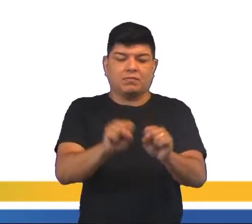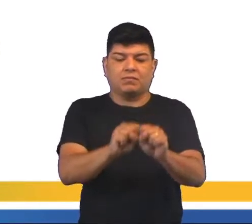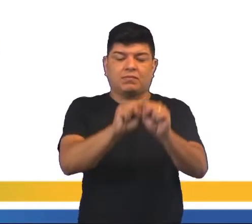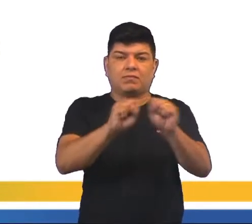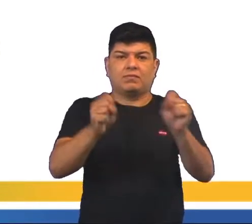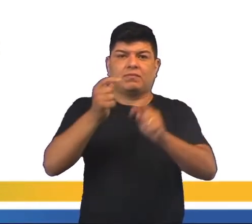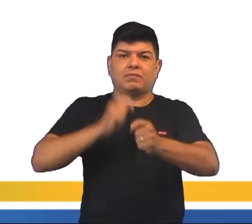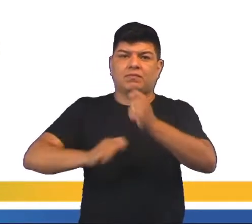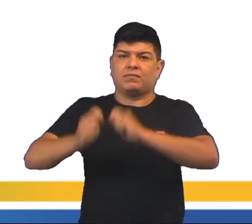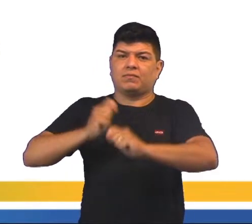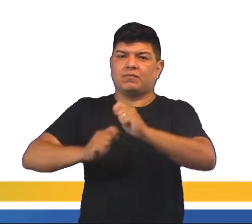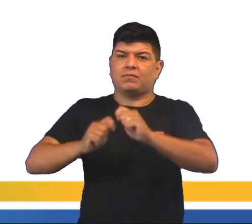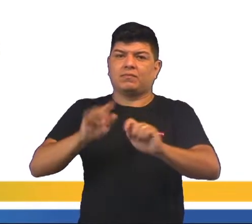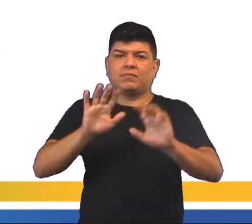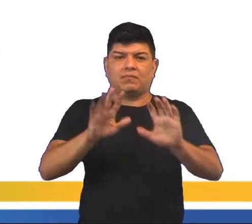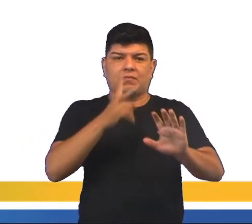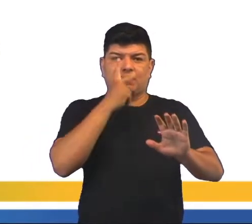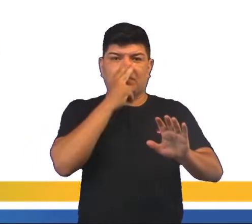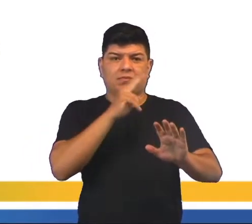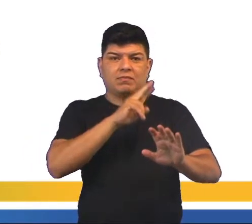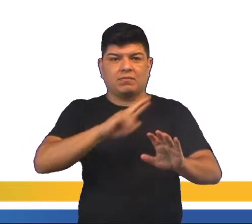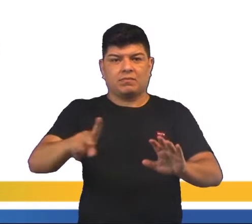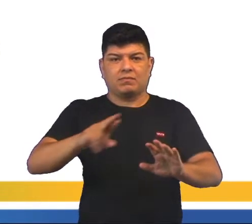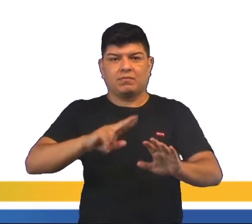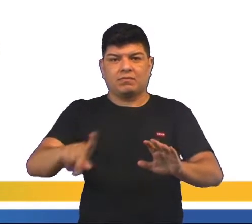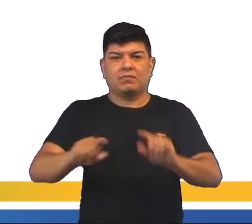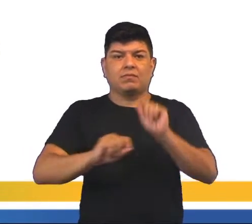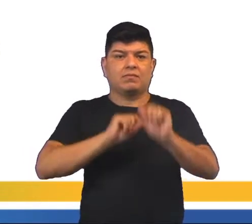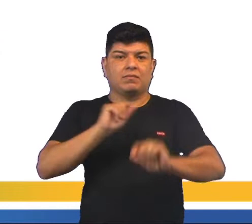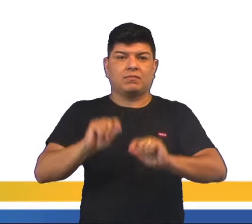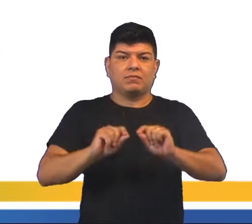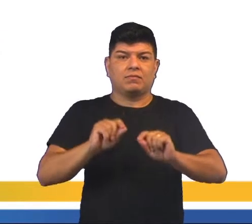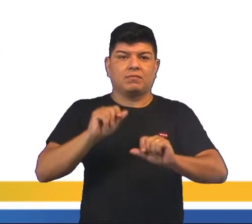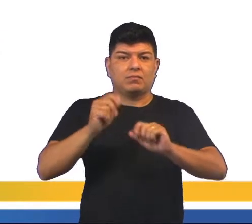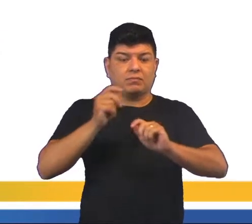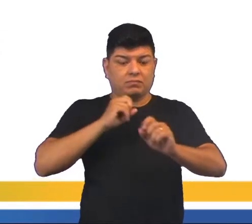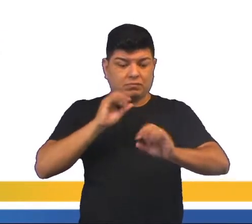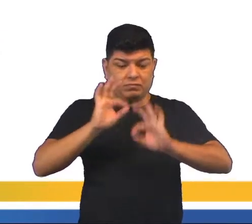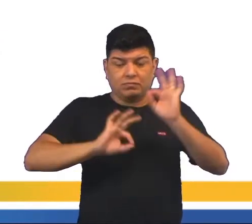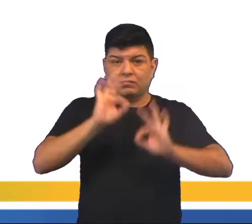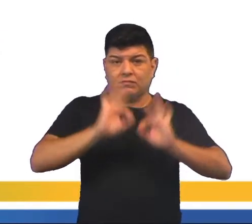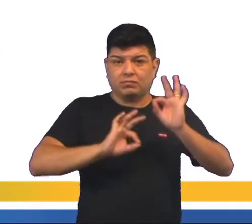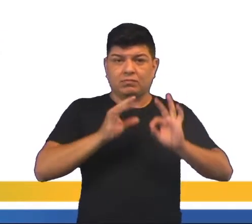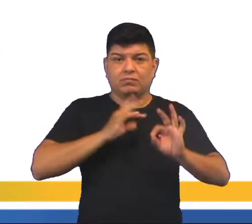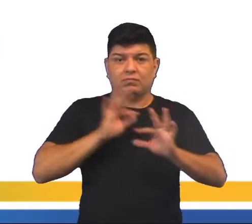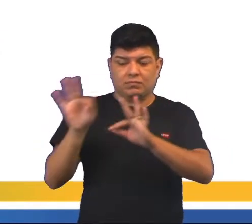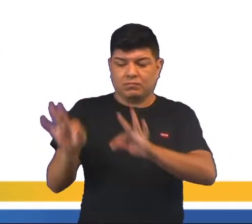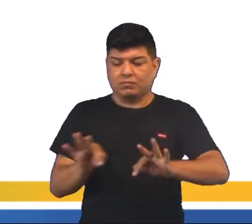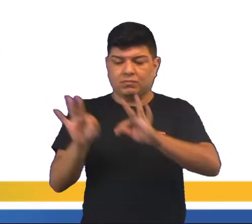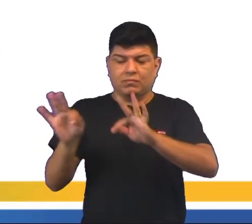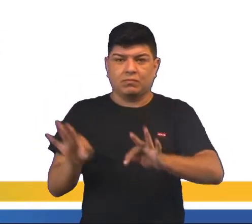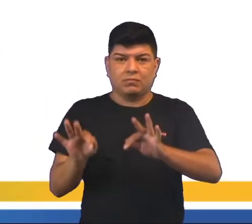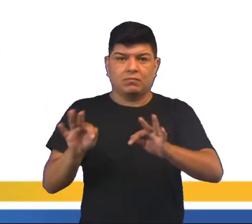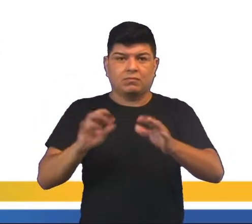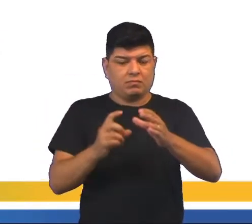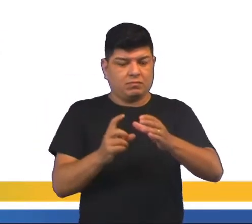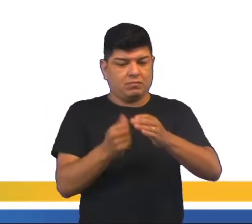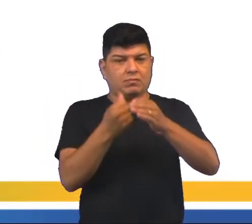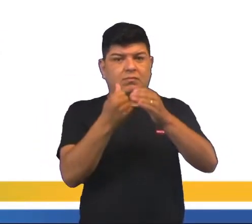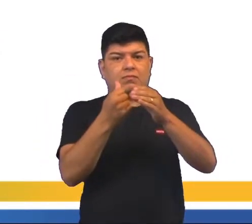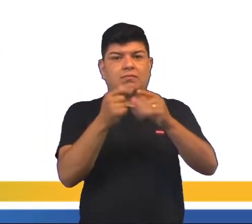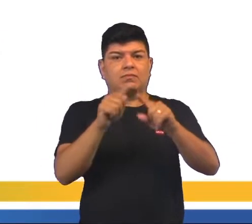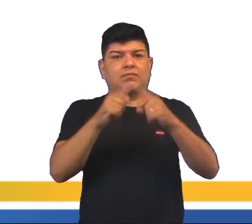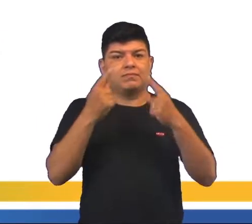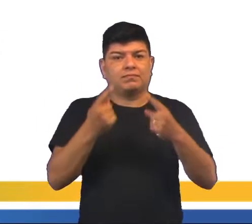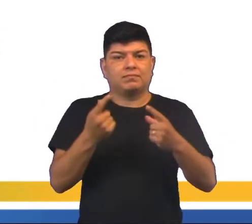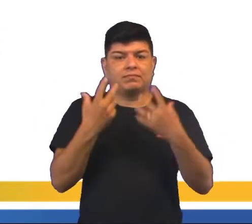sistema econômico, uma vez que não consistiu em um modo de produção, como o feudalismo e o capitalismo.